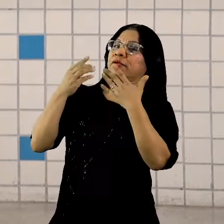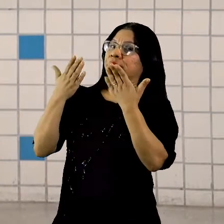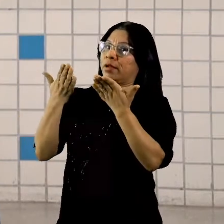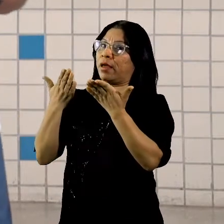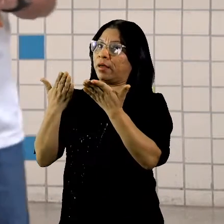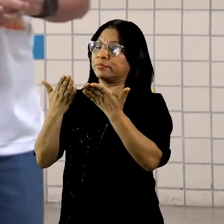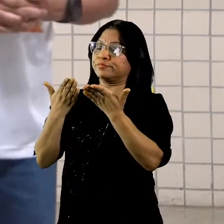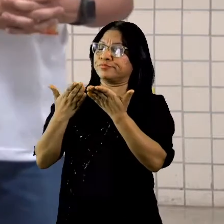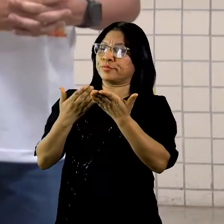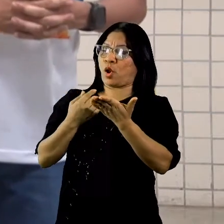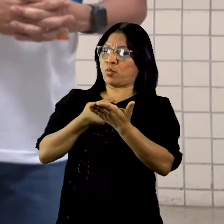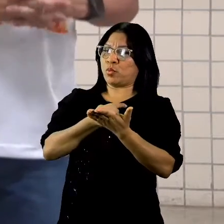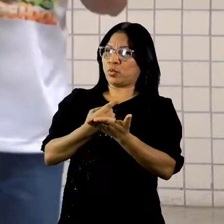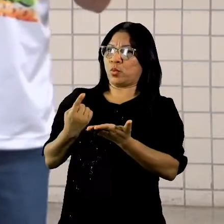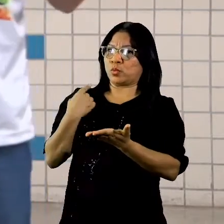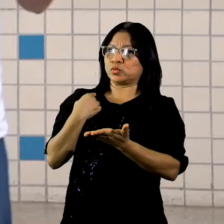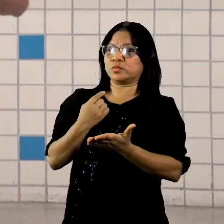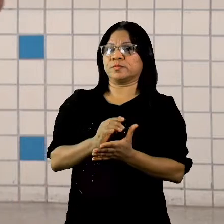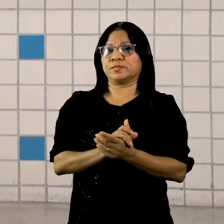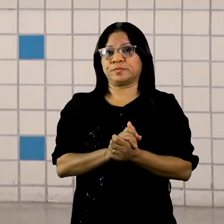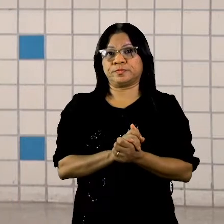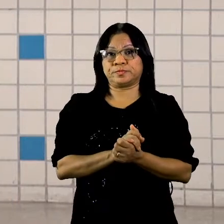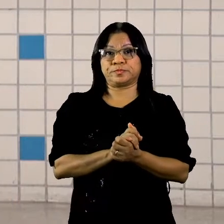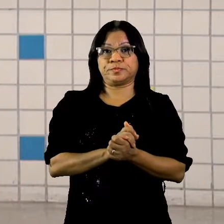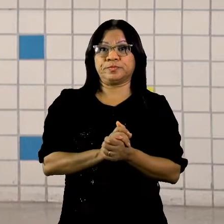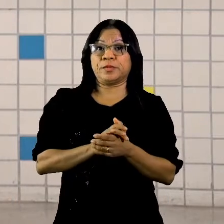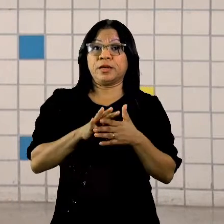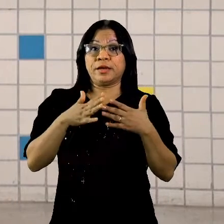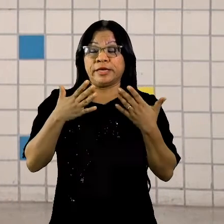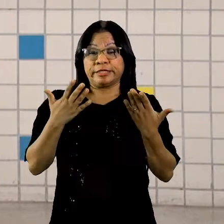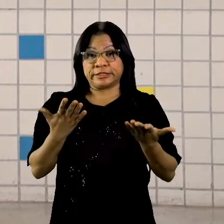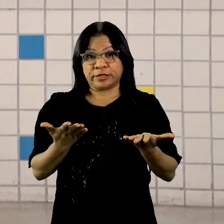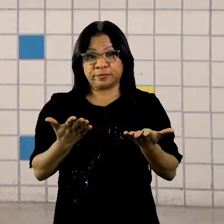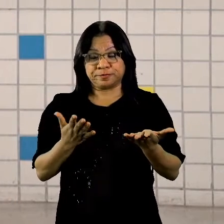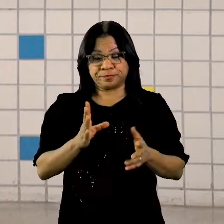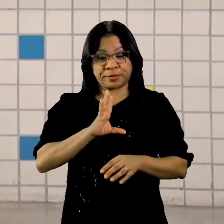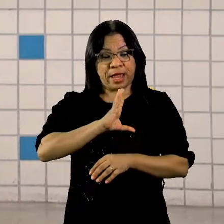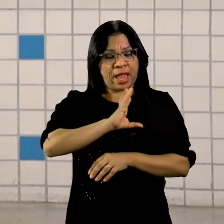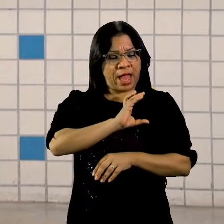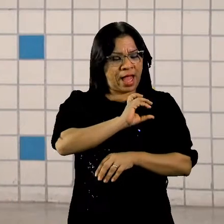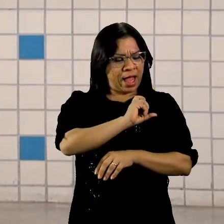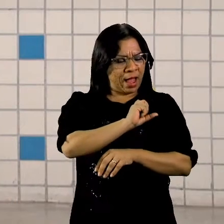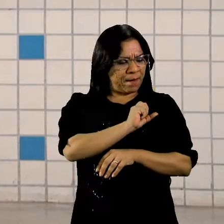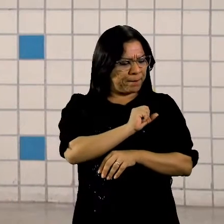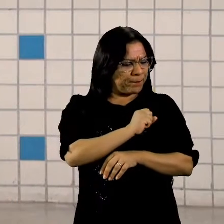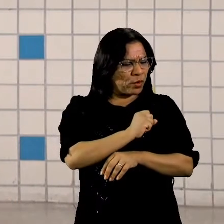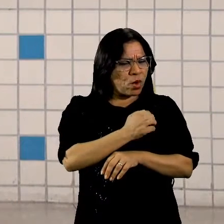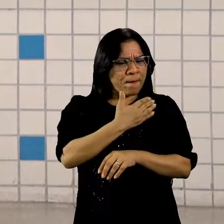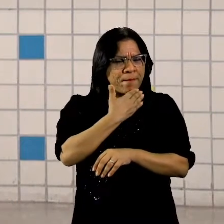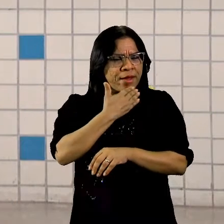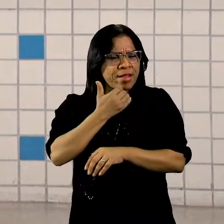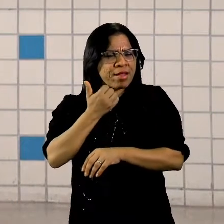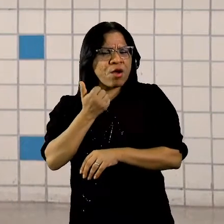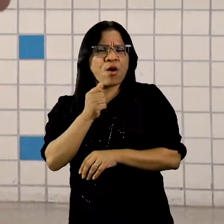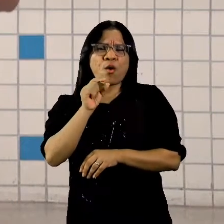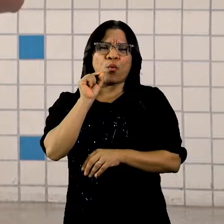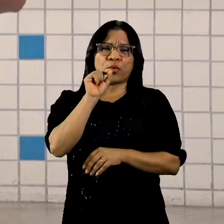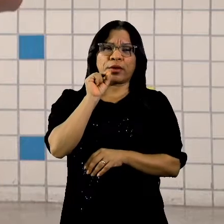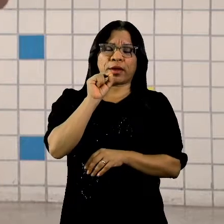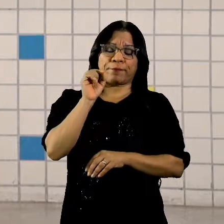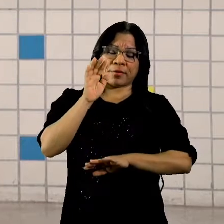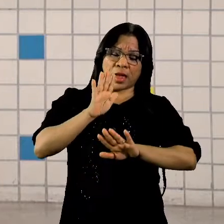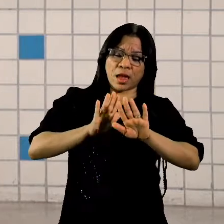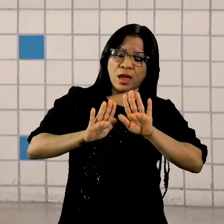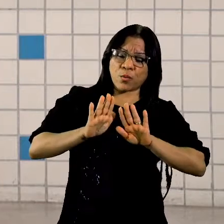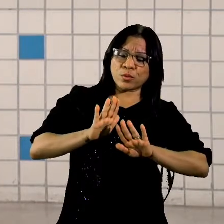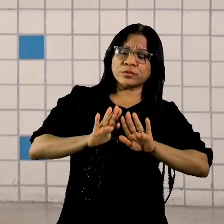mais um exemplo. A melhor definição de amor é cuidar da outra pessoa. A minha timeline